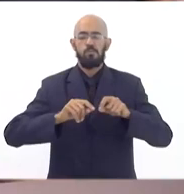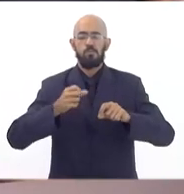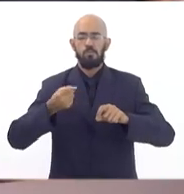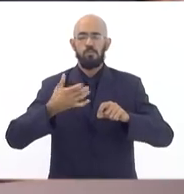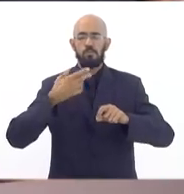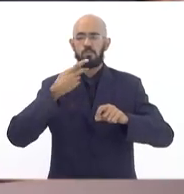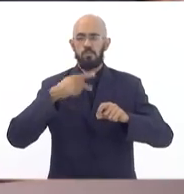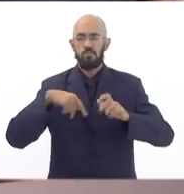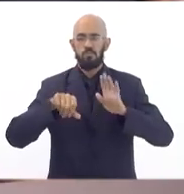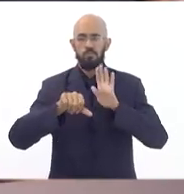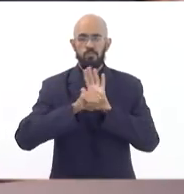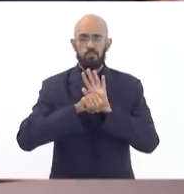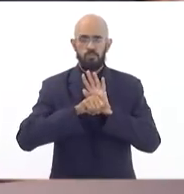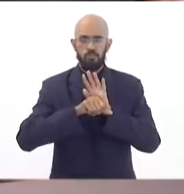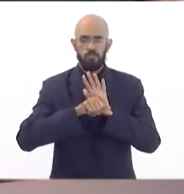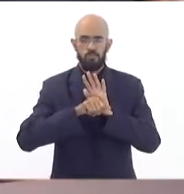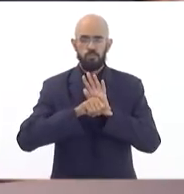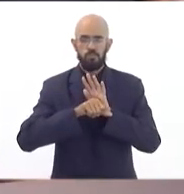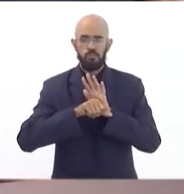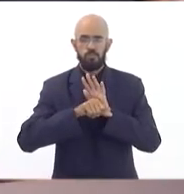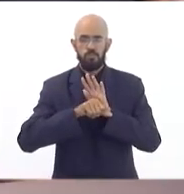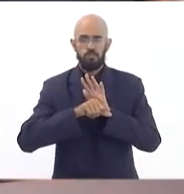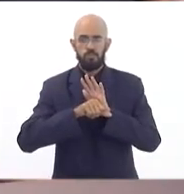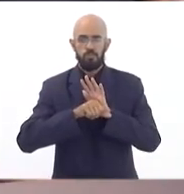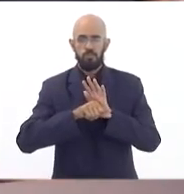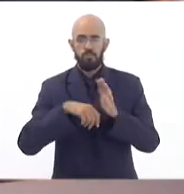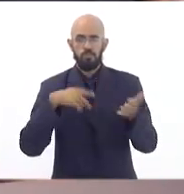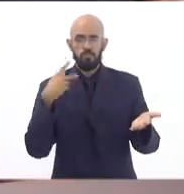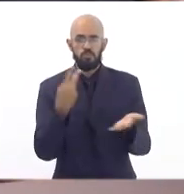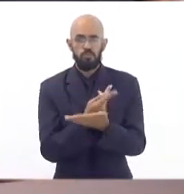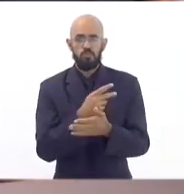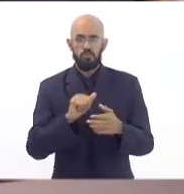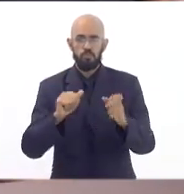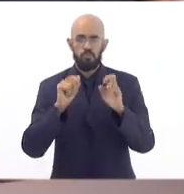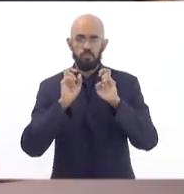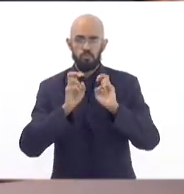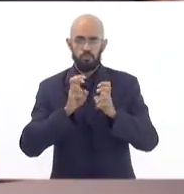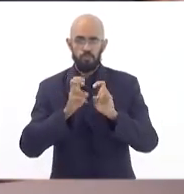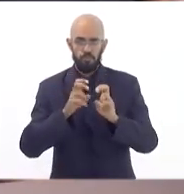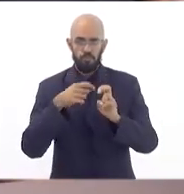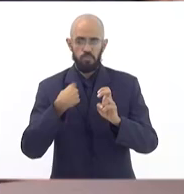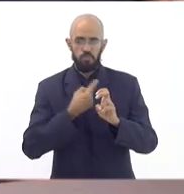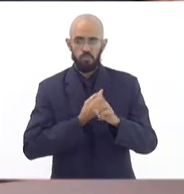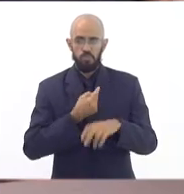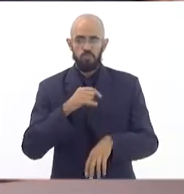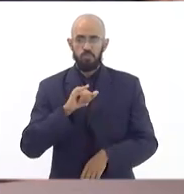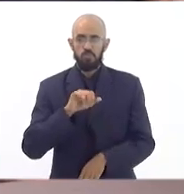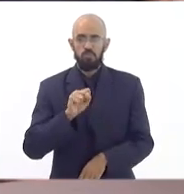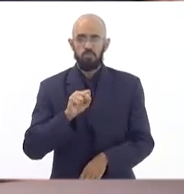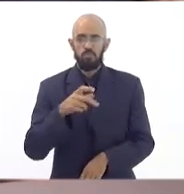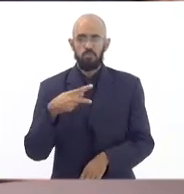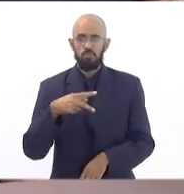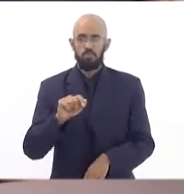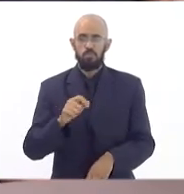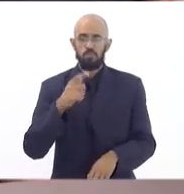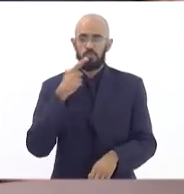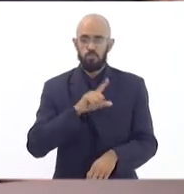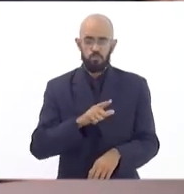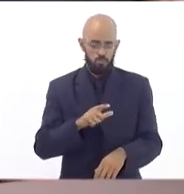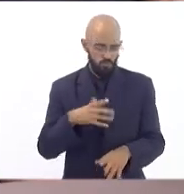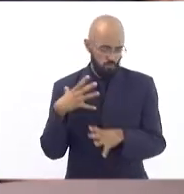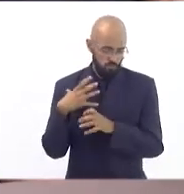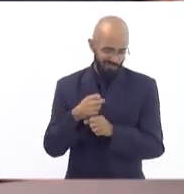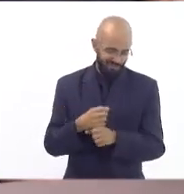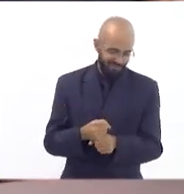crimes que envolvem o evento e Ferroviários a gente por exemplo no Instituto Segurança Pública não vai conseguir de apurar de forma